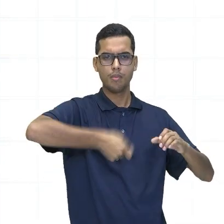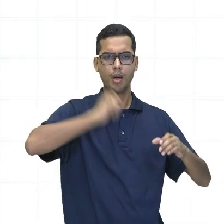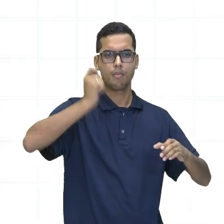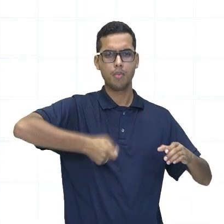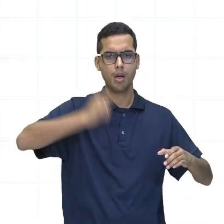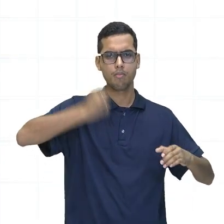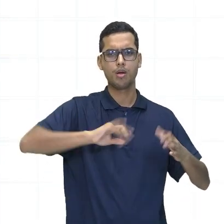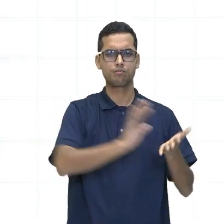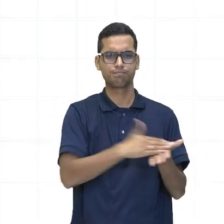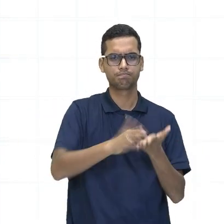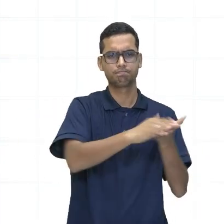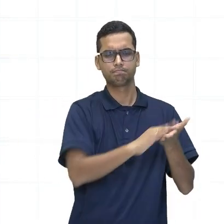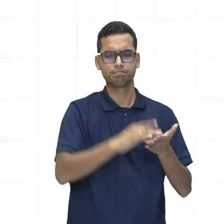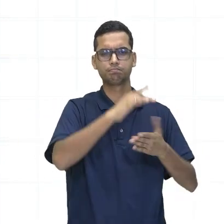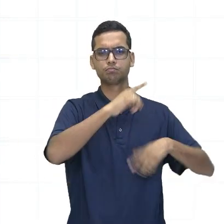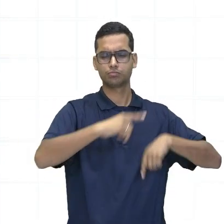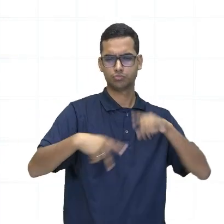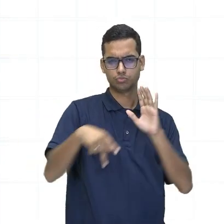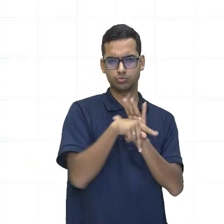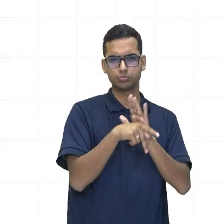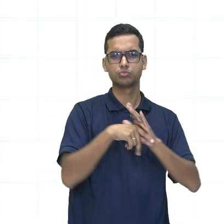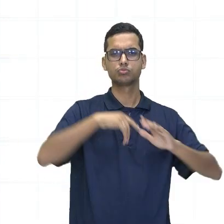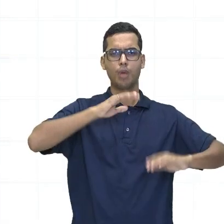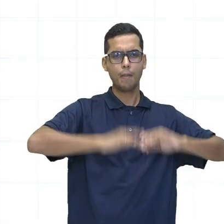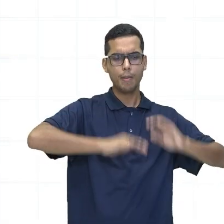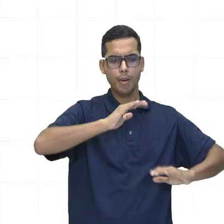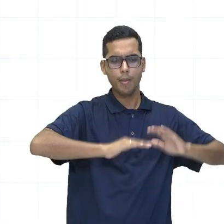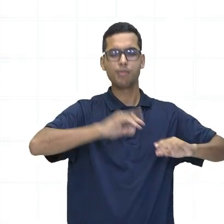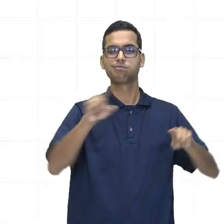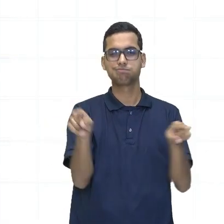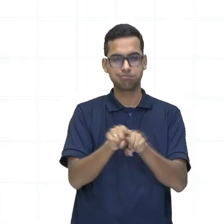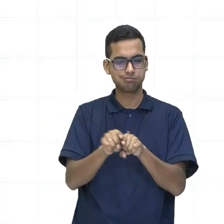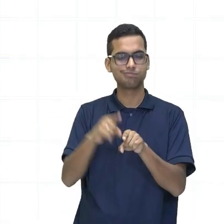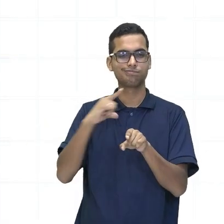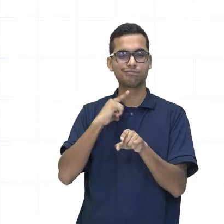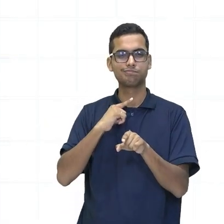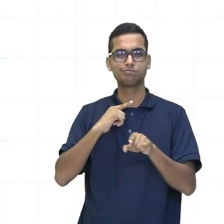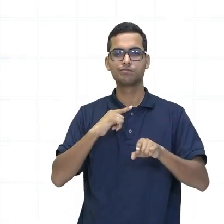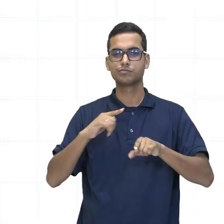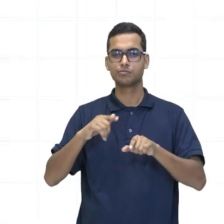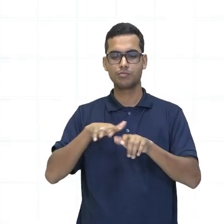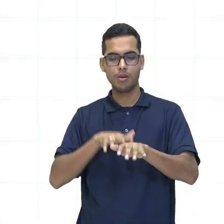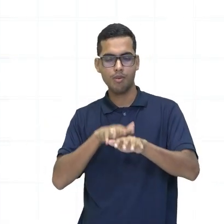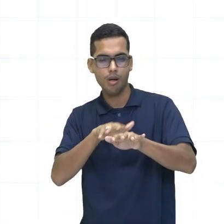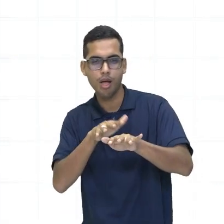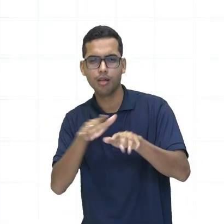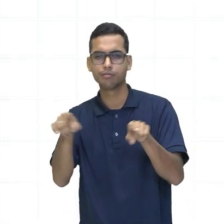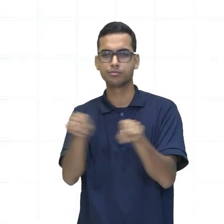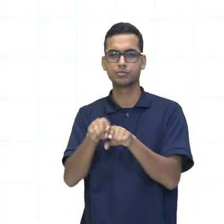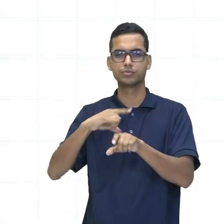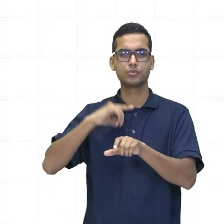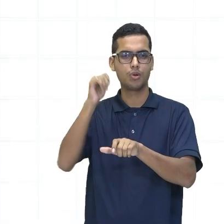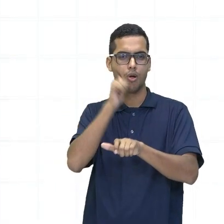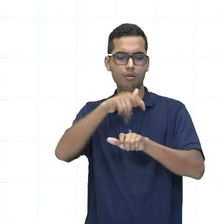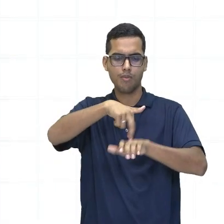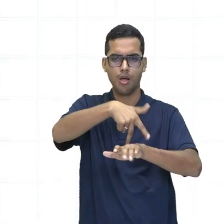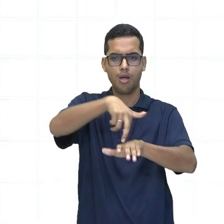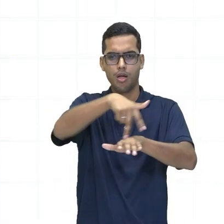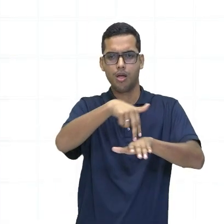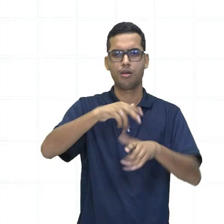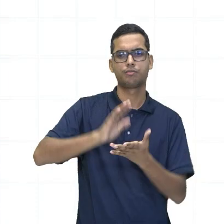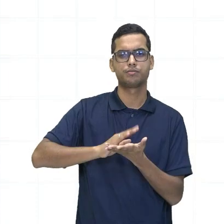os instrumentistas, ali, os batuques, que se agrupam nessa agremiação, além de festa,